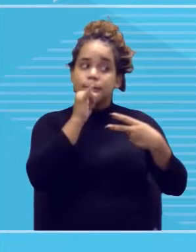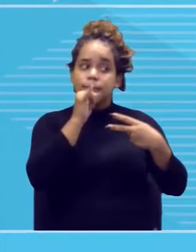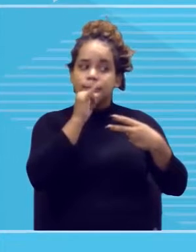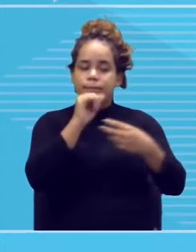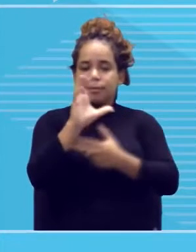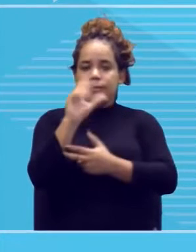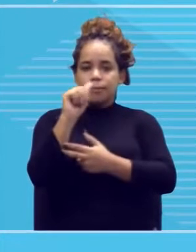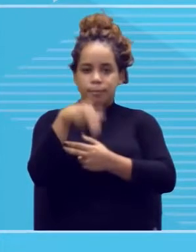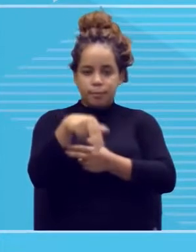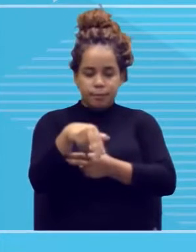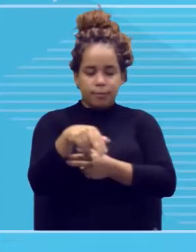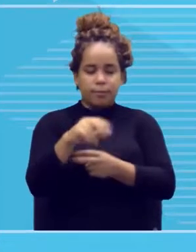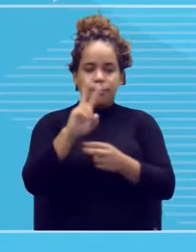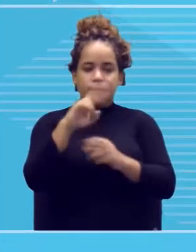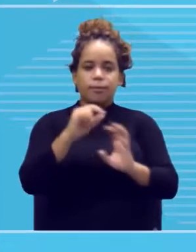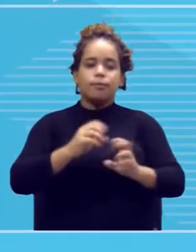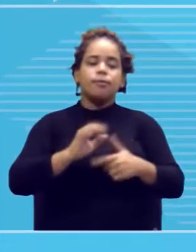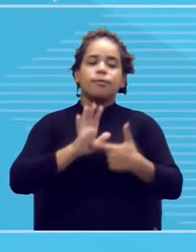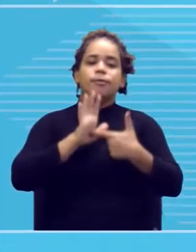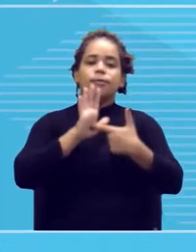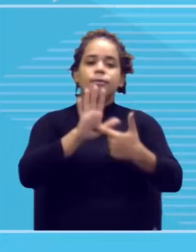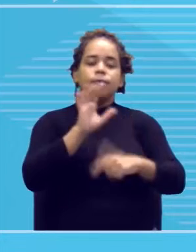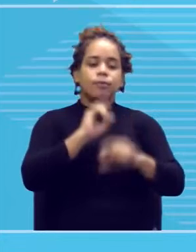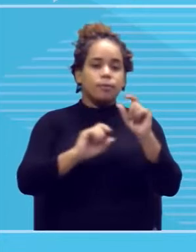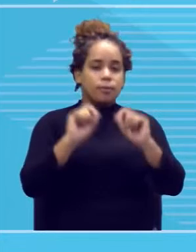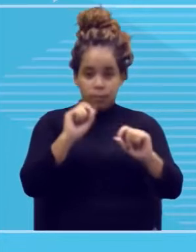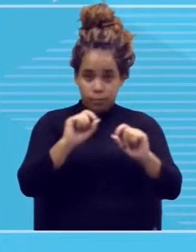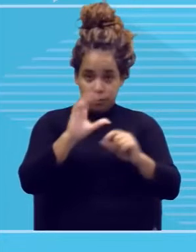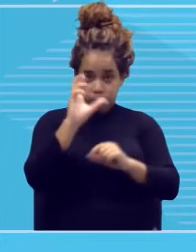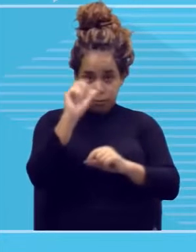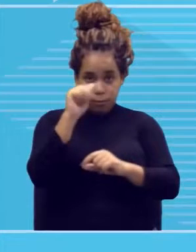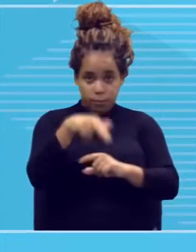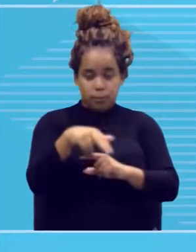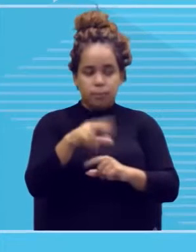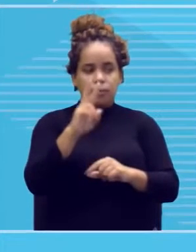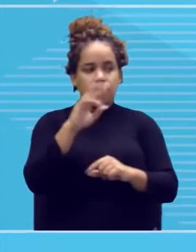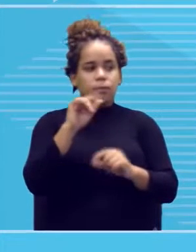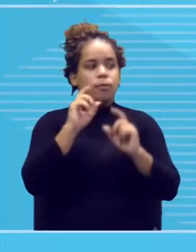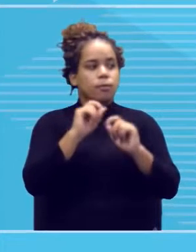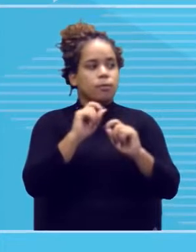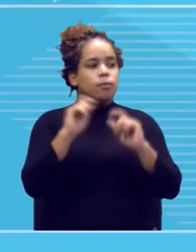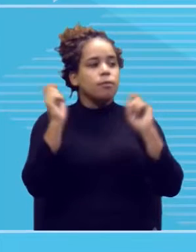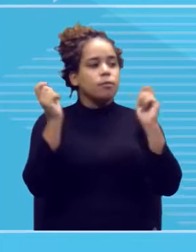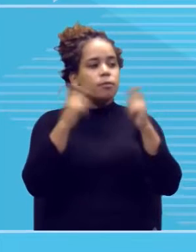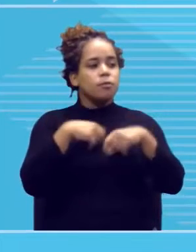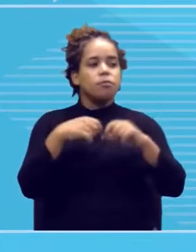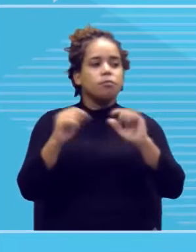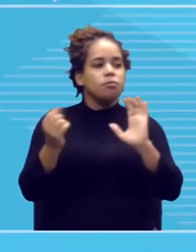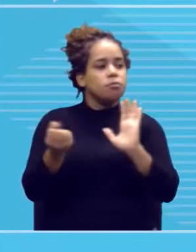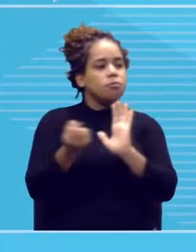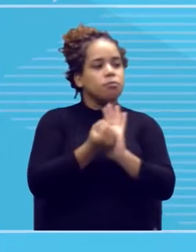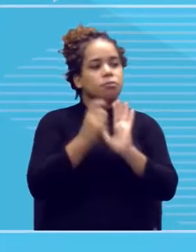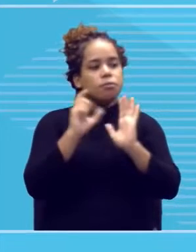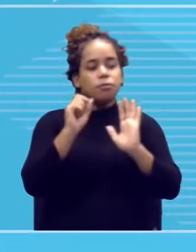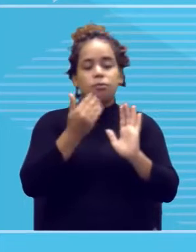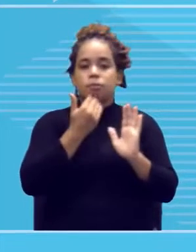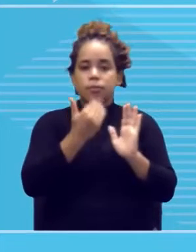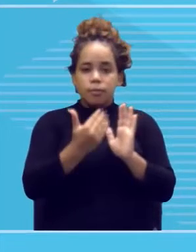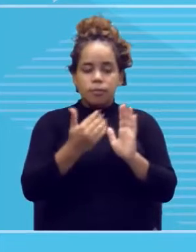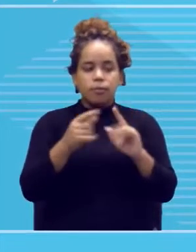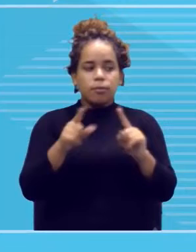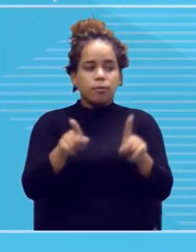no seu verbo Ken ele vai expressar o que depende se tiver boquinha ele pode expressar pedido